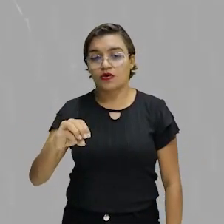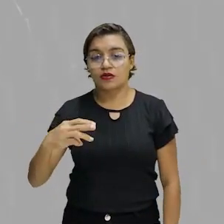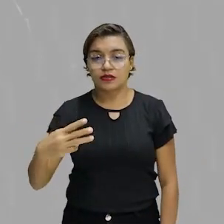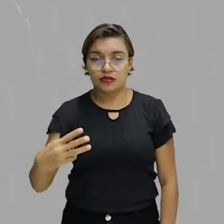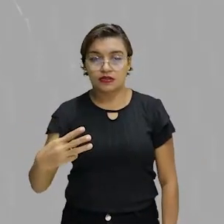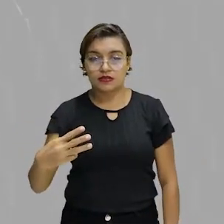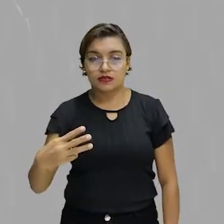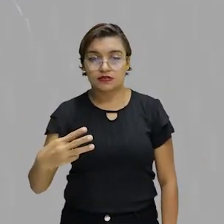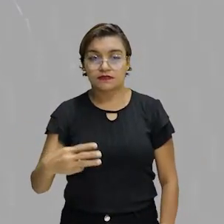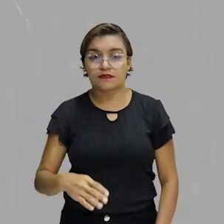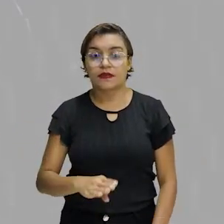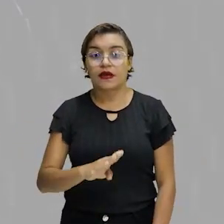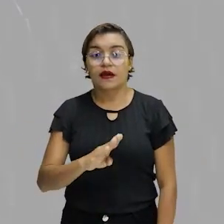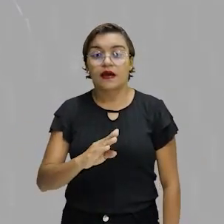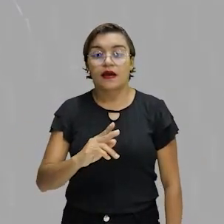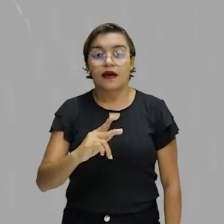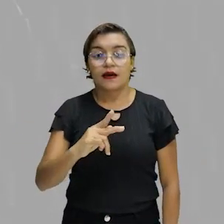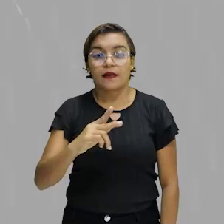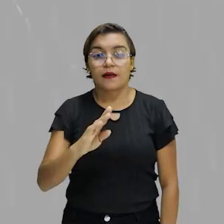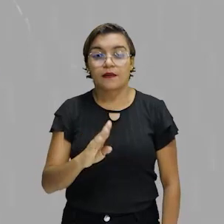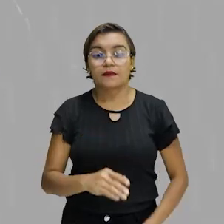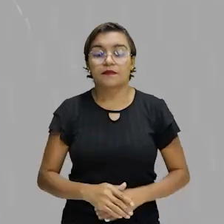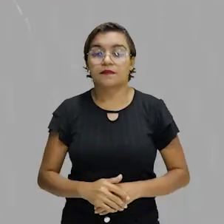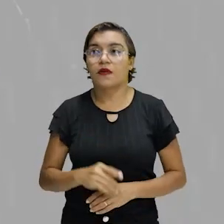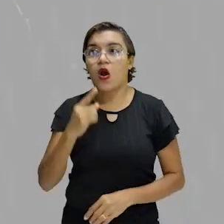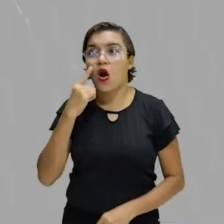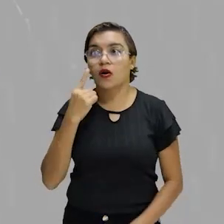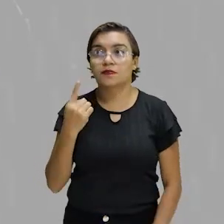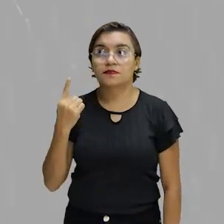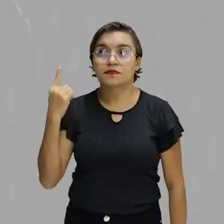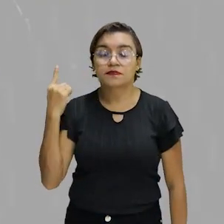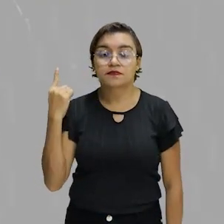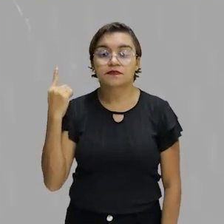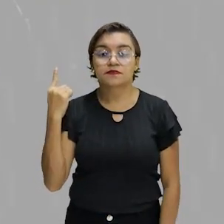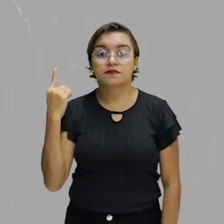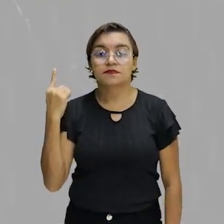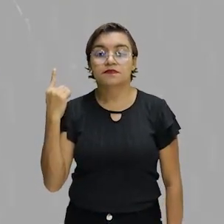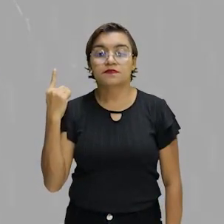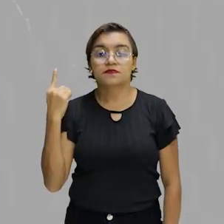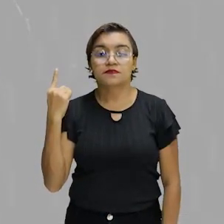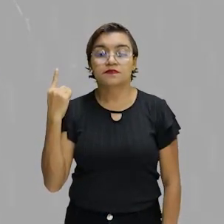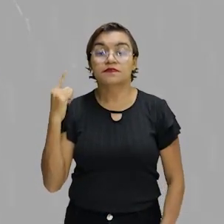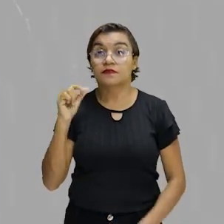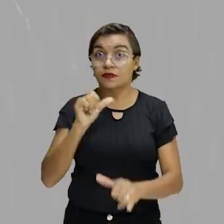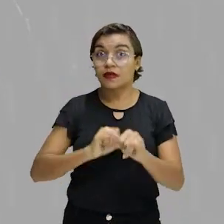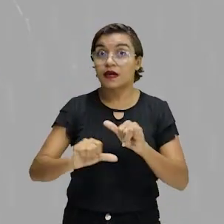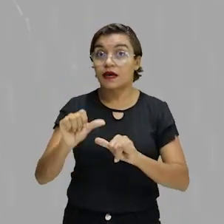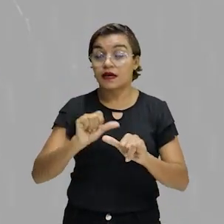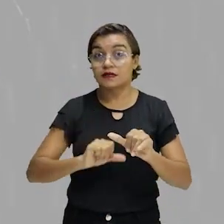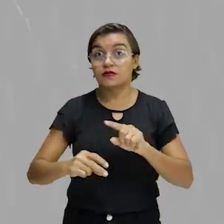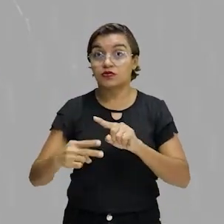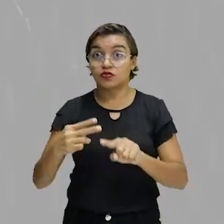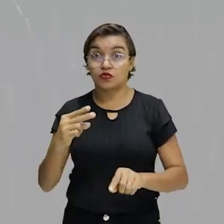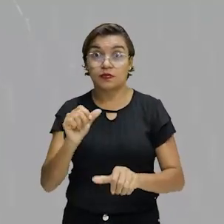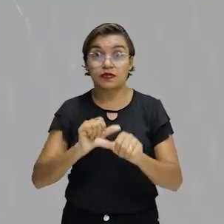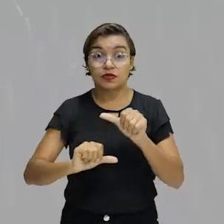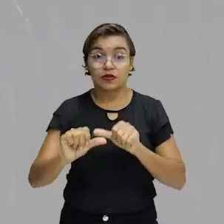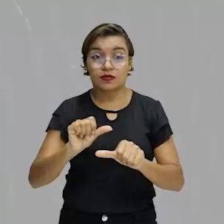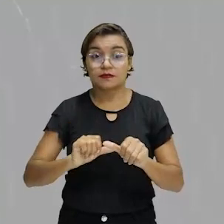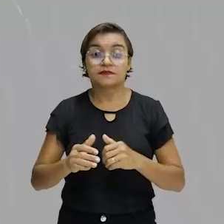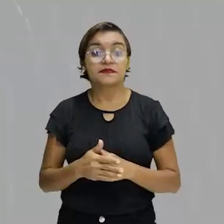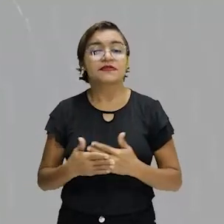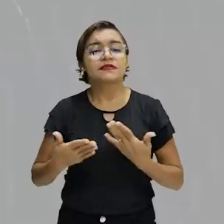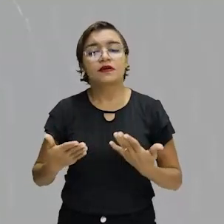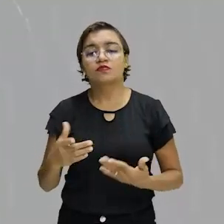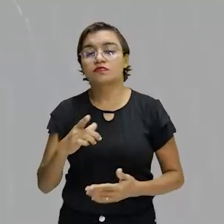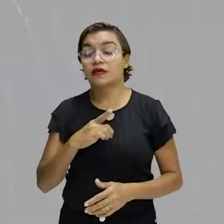com o bromo Né o brometo gerando agbr o brometo de prata reação de dupla troca então a gente